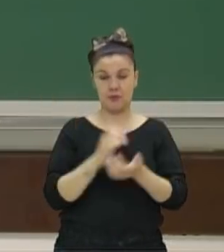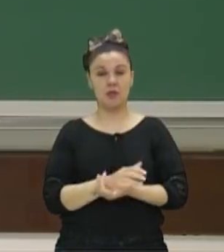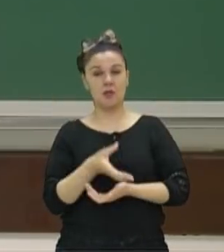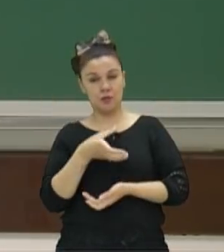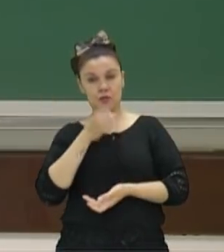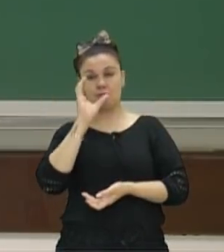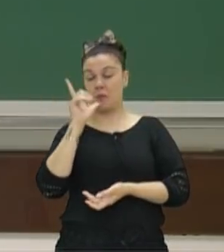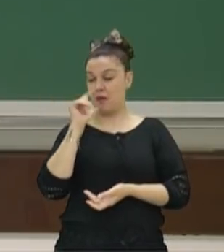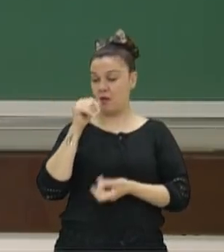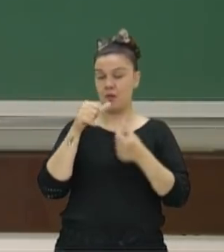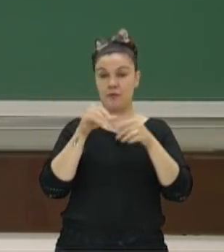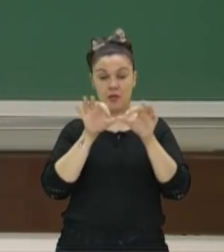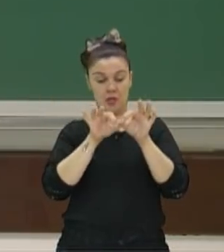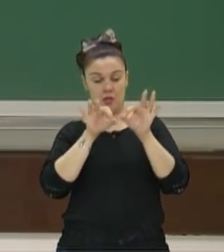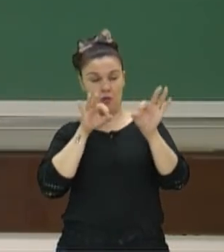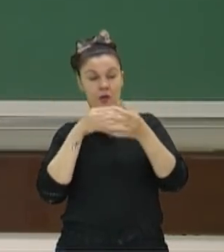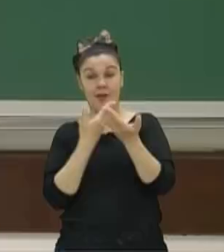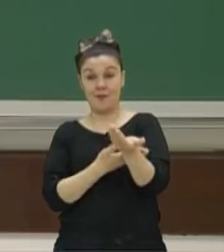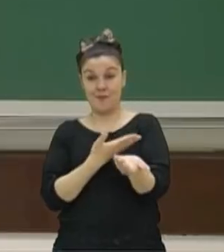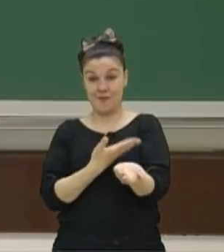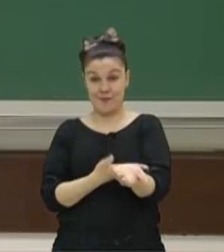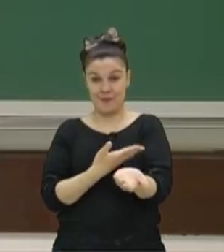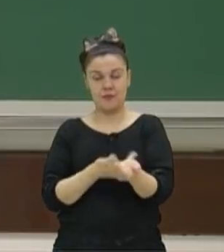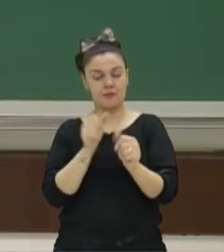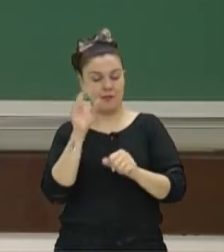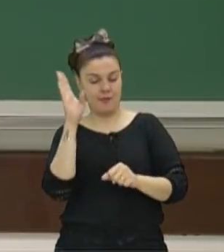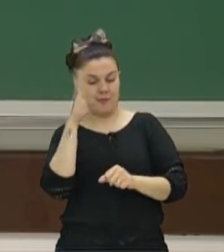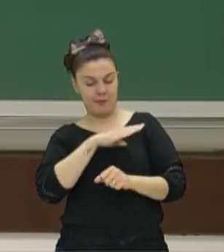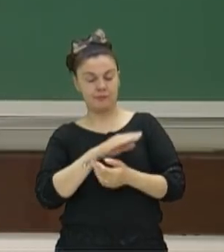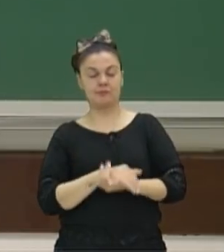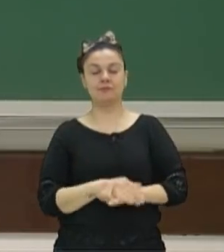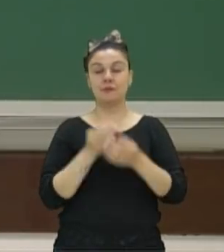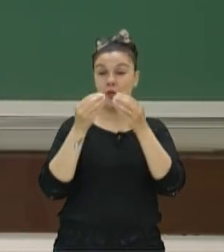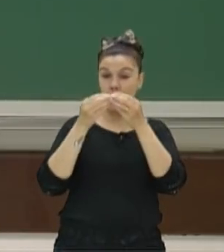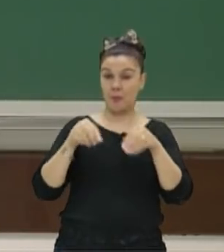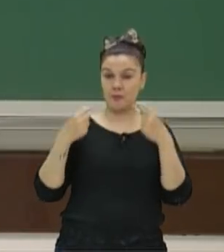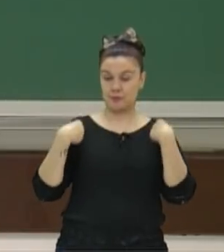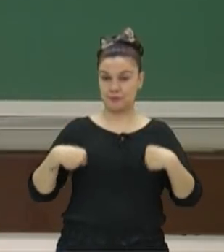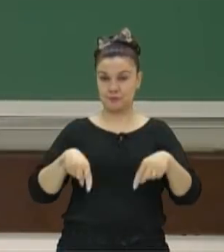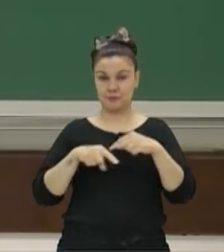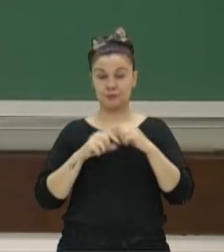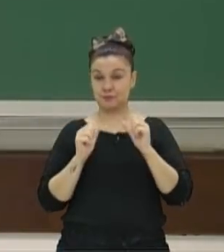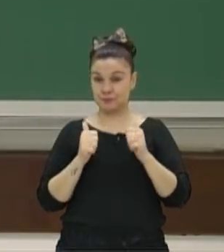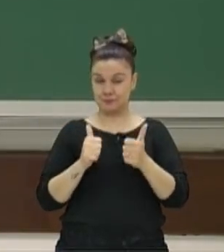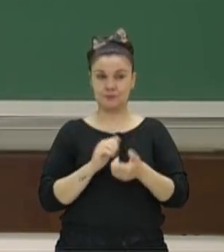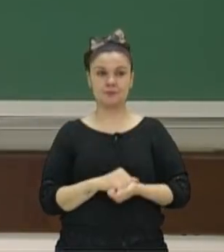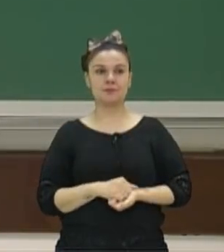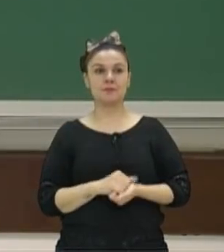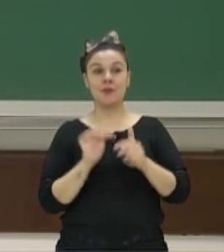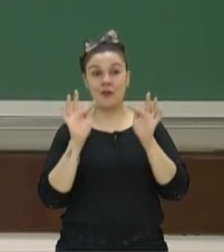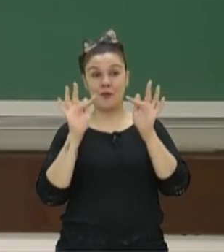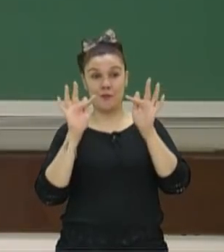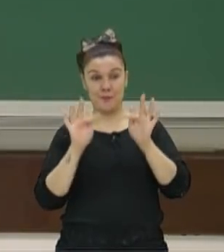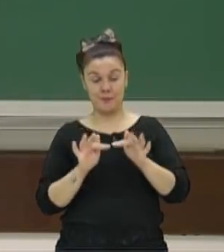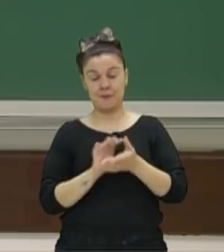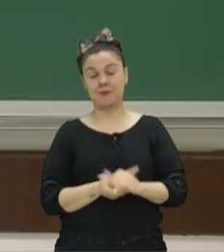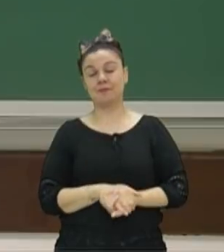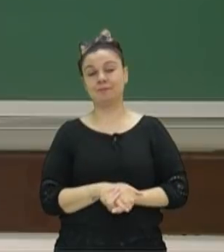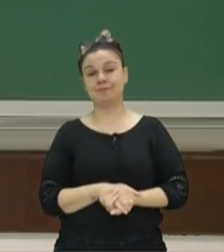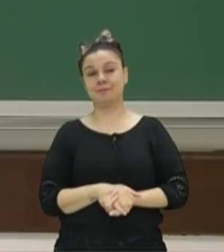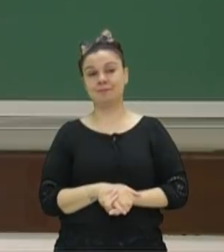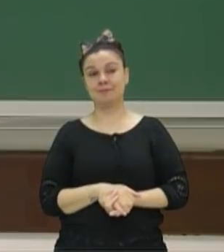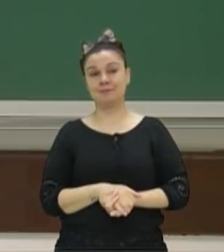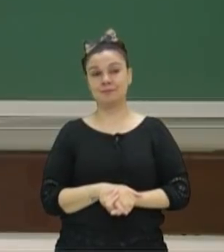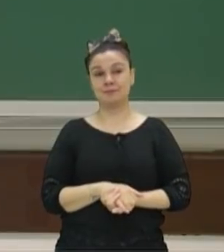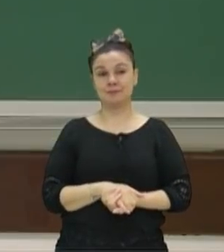tomar água, ficar longe de vícios, né? Que só trazem prejuízos ao organismo, certo? Chegamos ao fim de mais uma